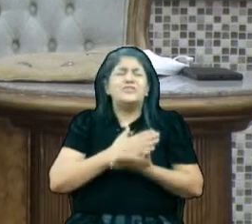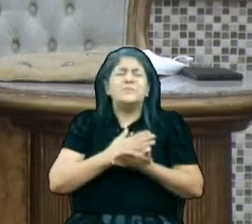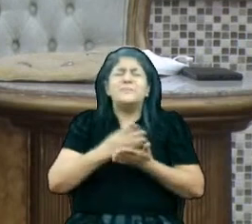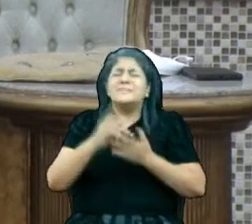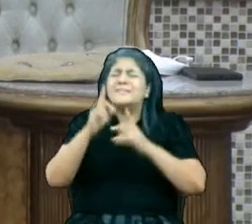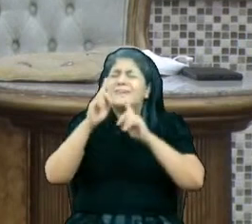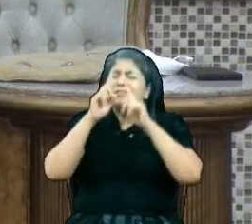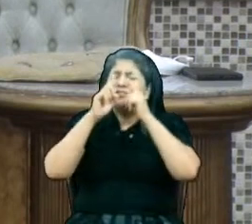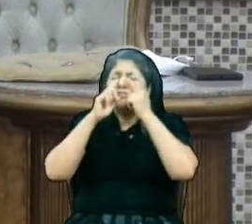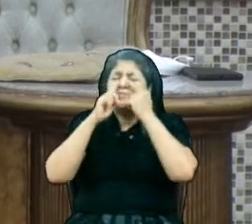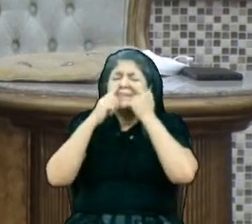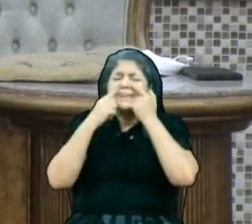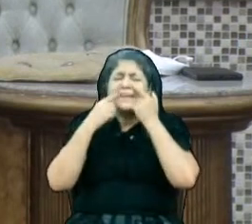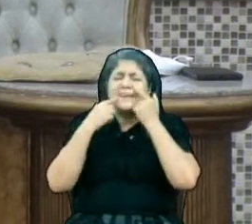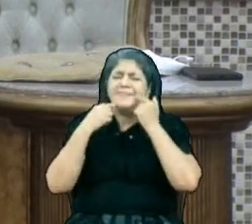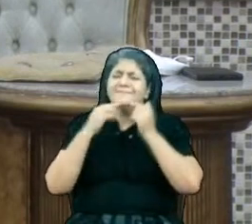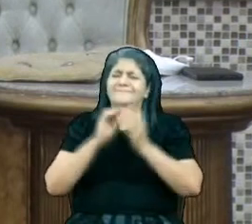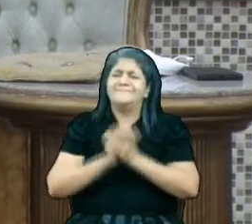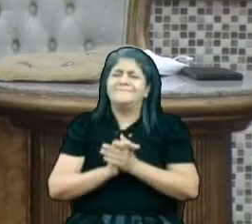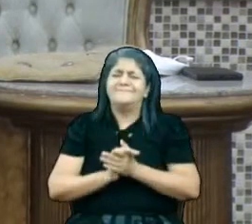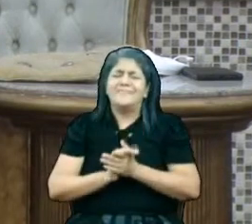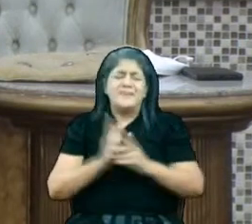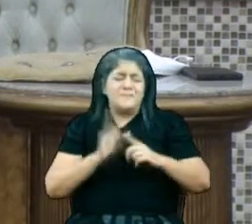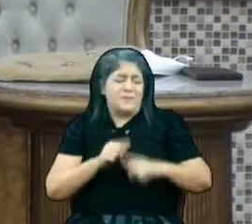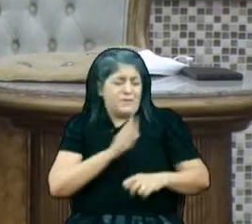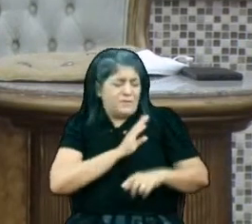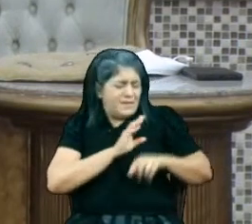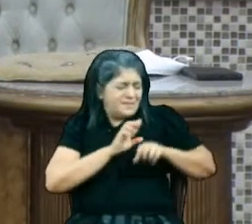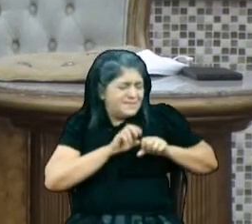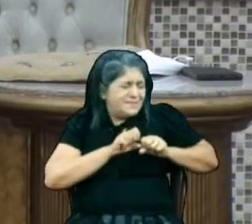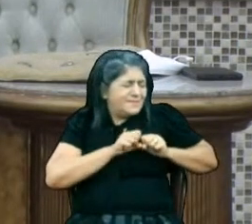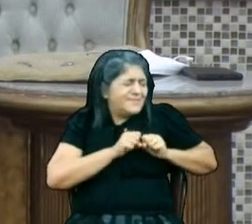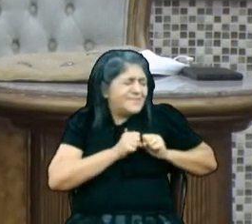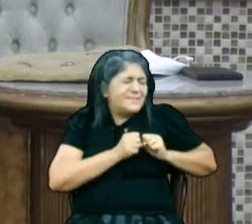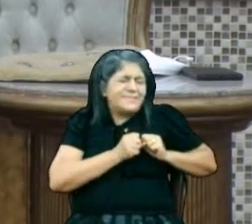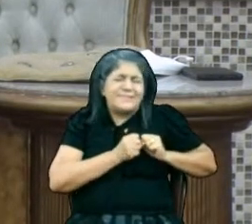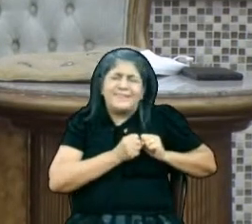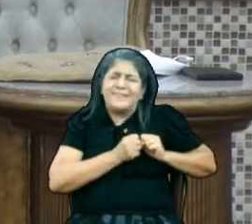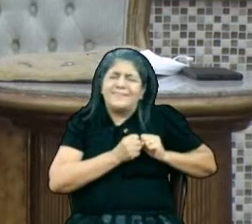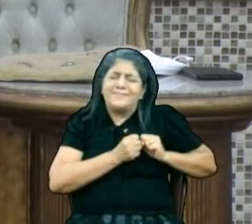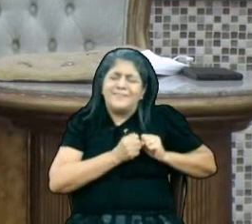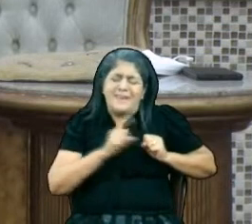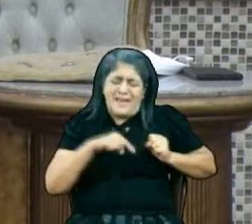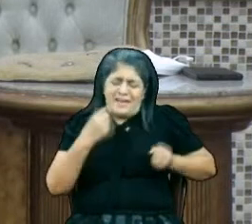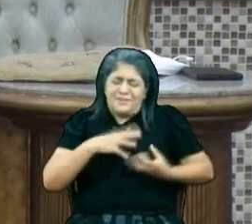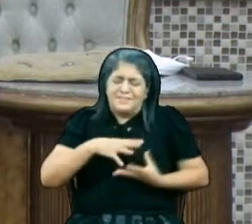e as lágrimas decidi quebrantamento de gozo espiritual